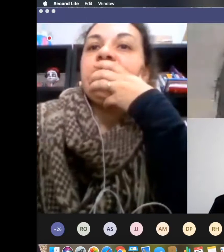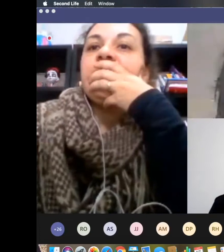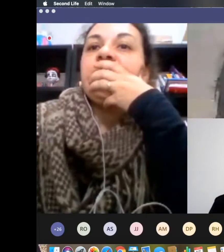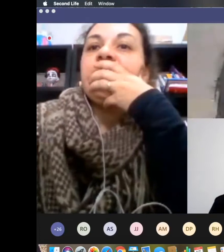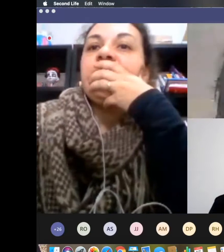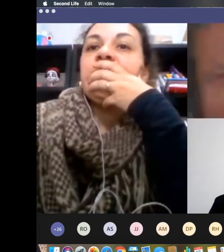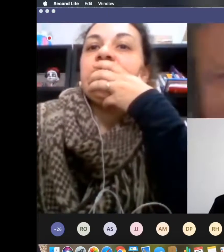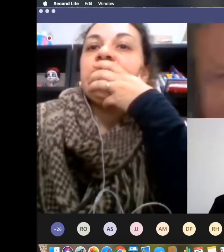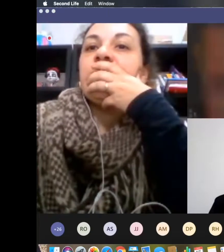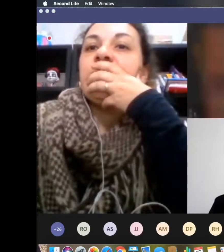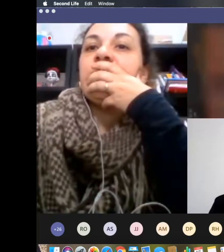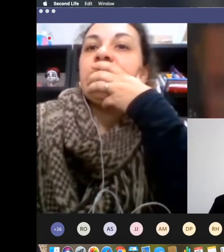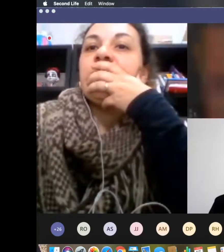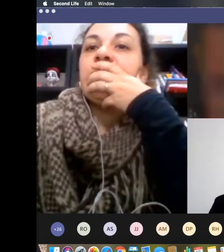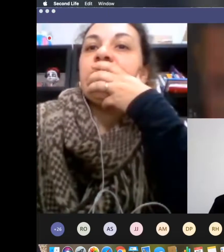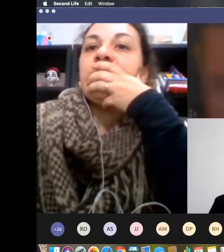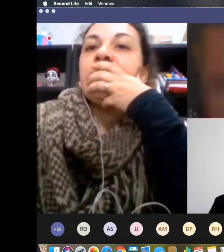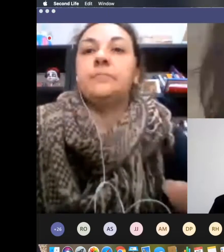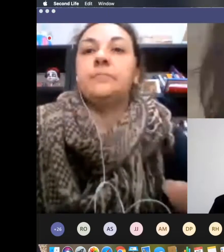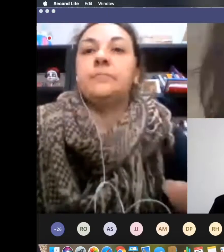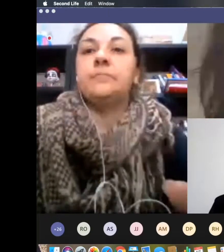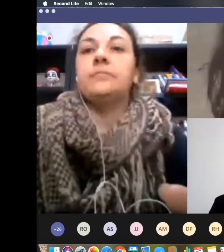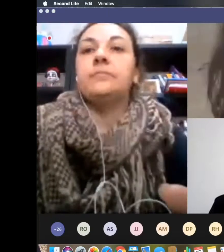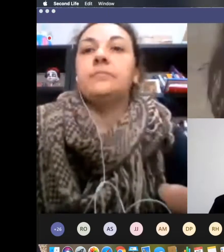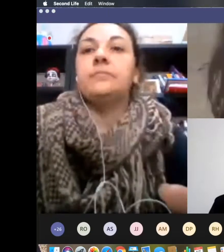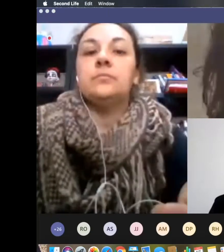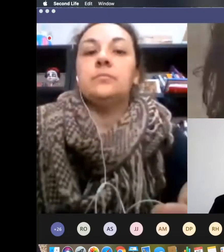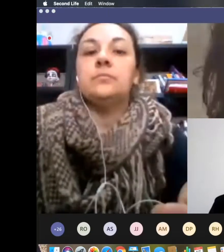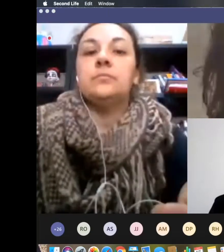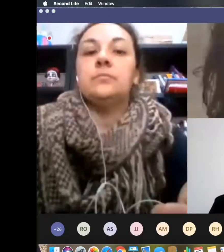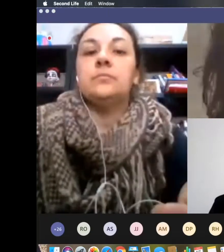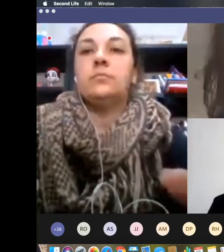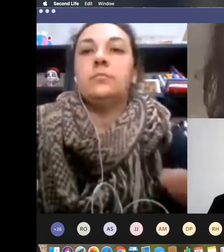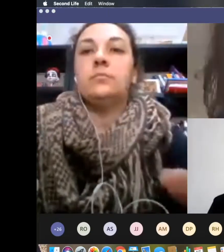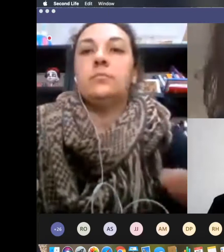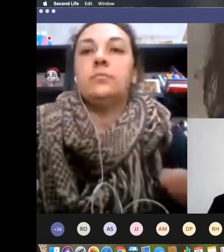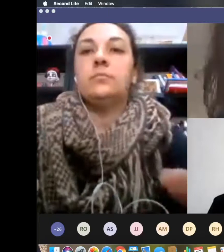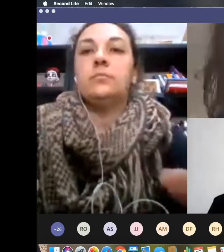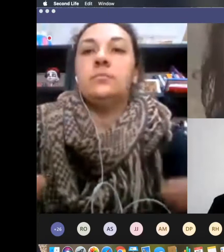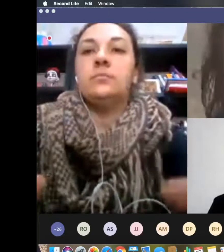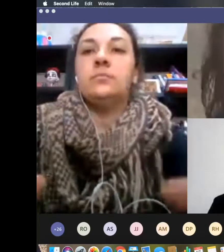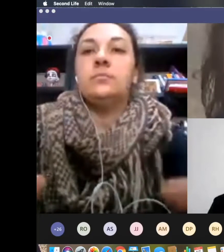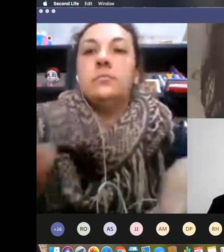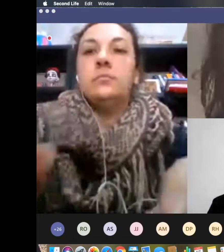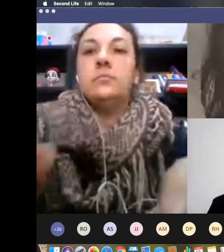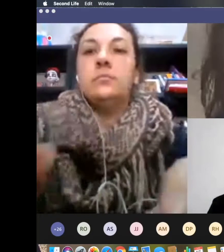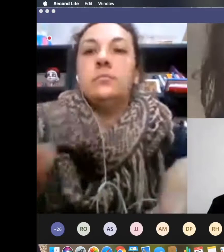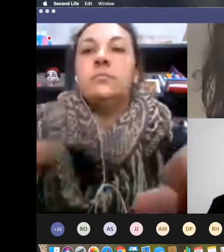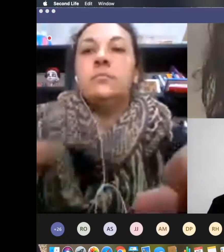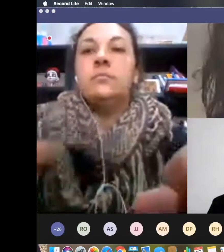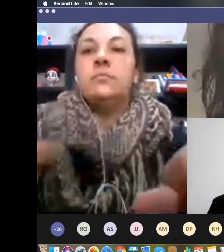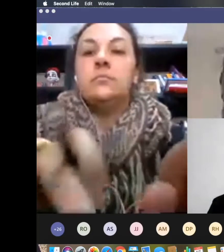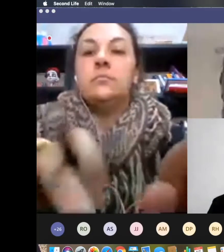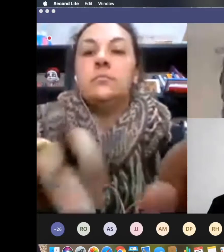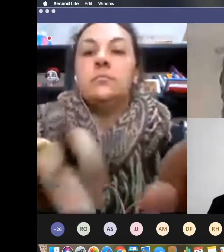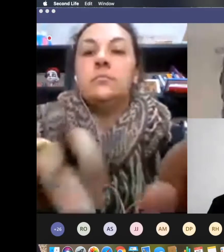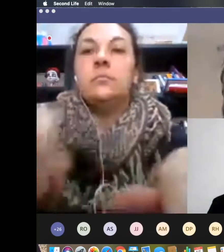exteriorizamos nossos avatares em Second Life, em outros lugares, nossas características, mas também